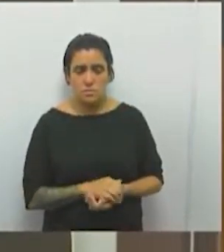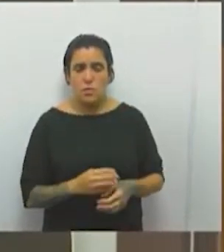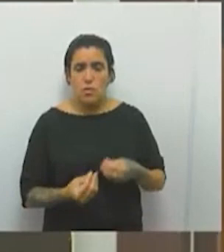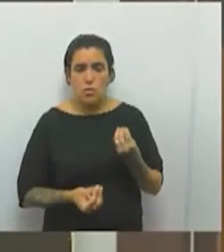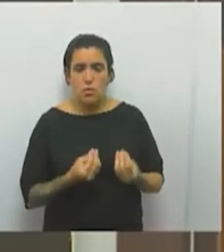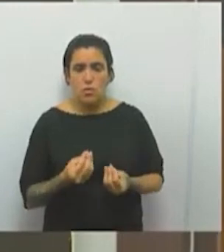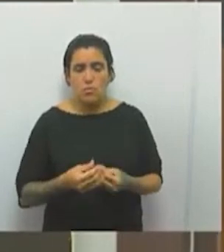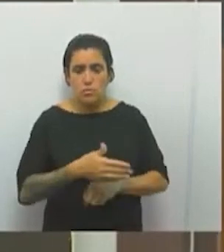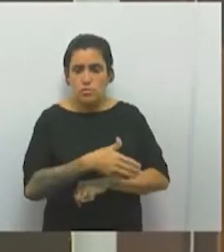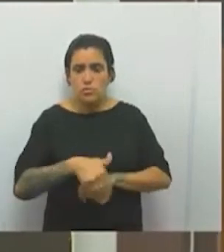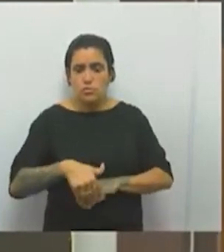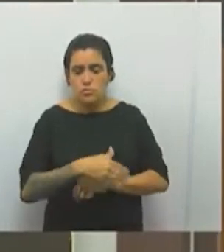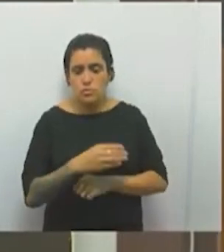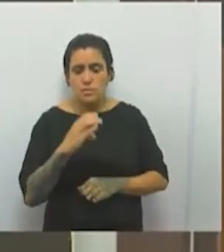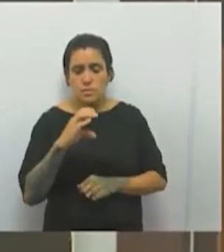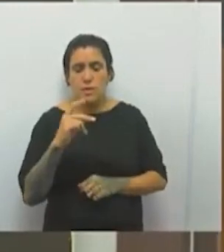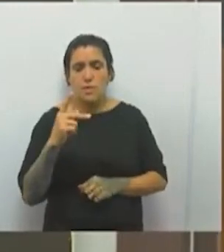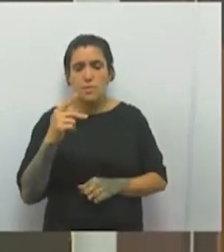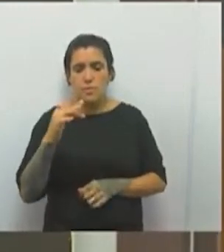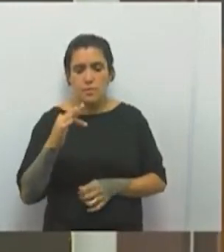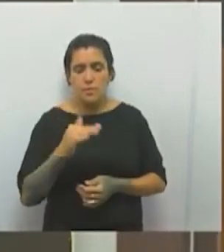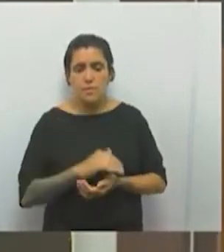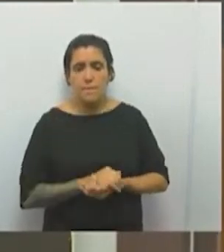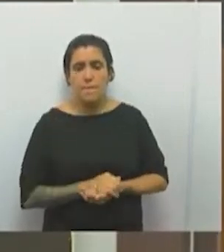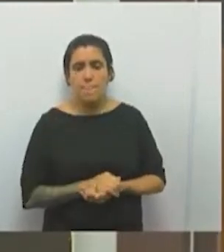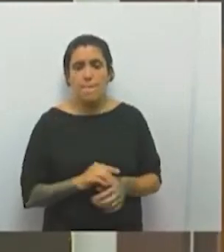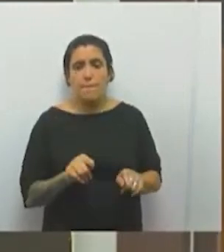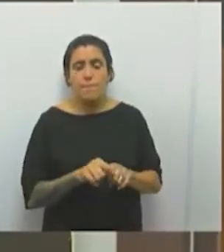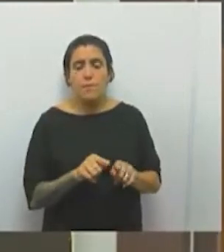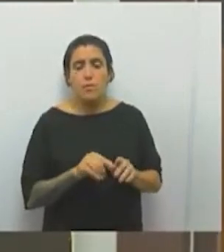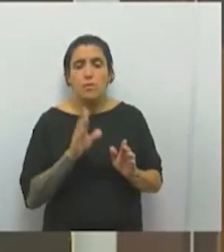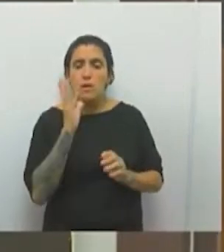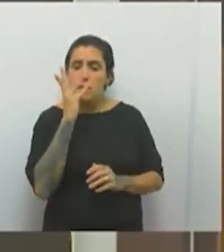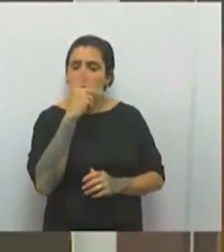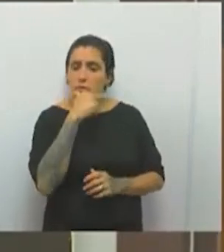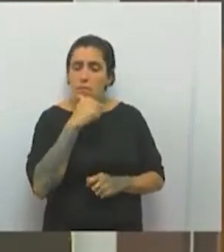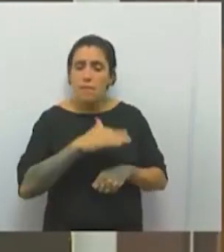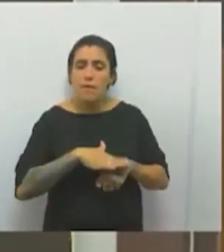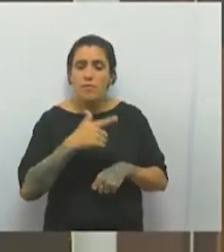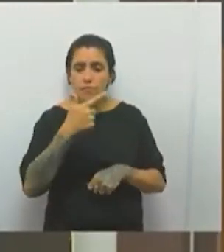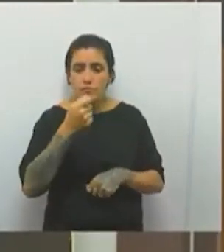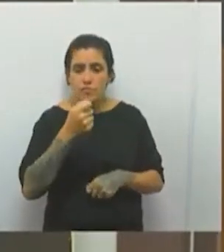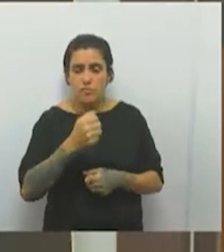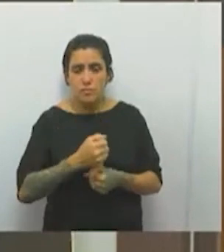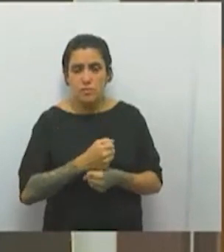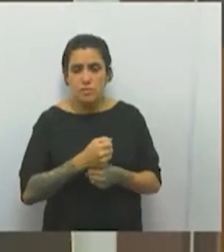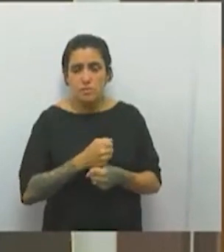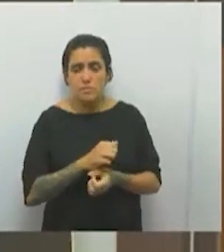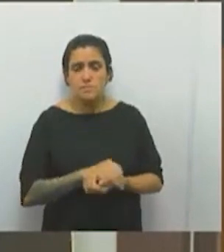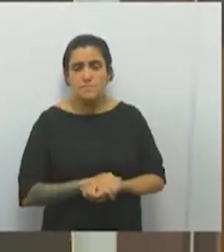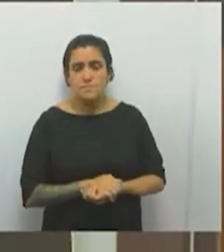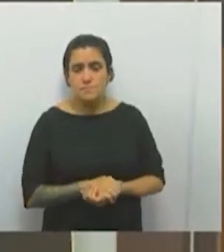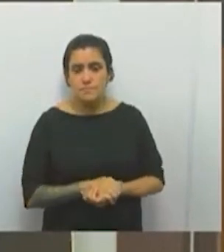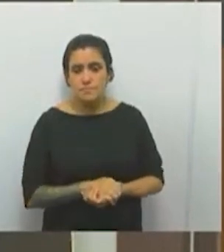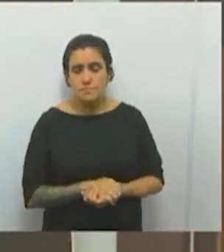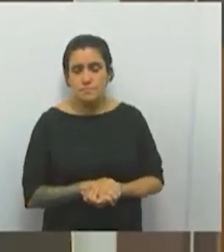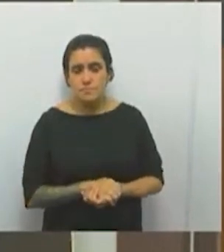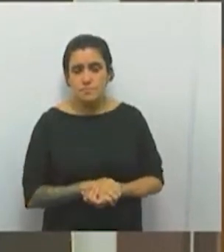ruas ceps e logradouros com atraso de mais de 20 anos algumas delas